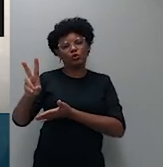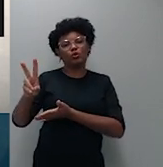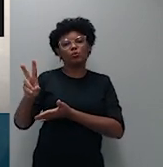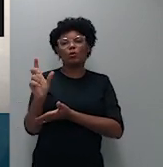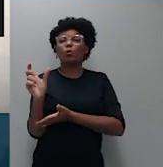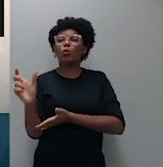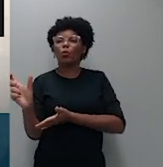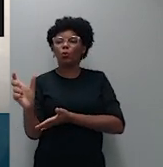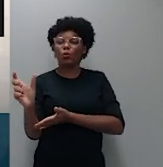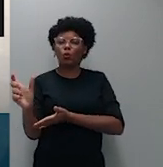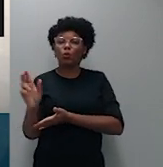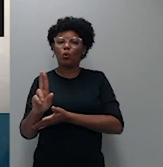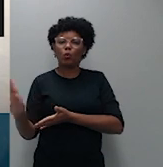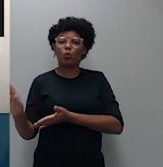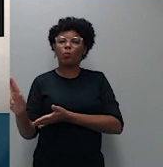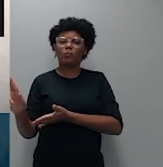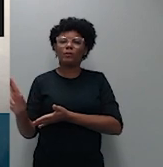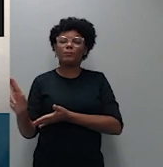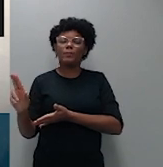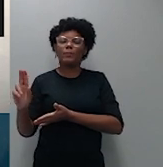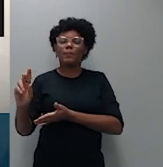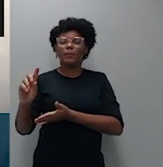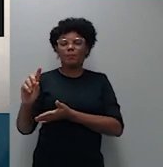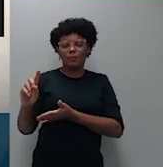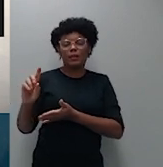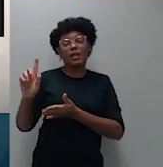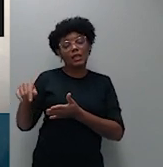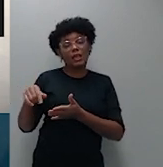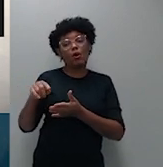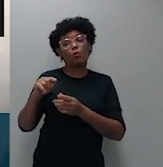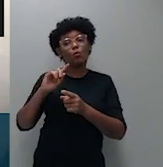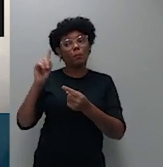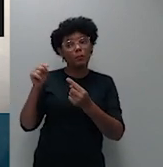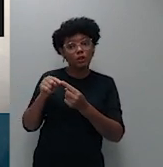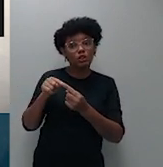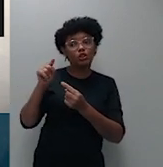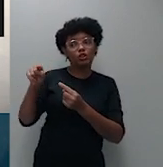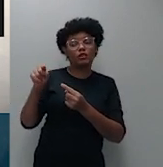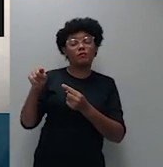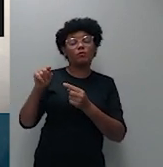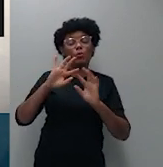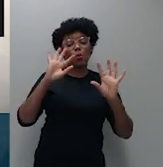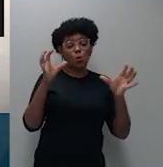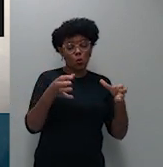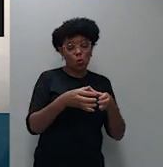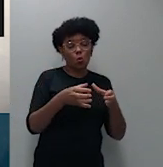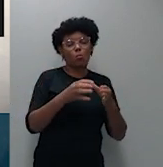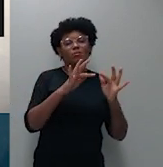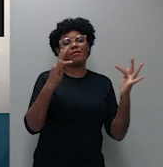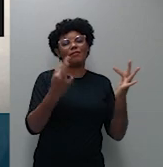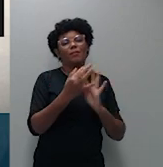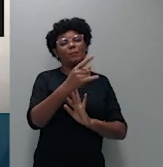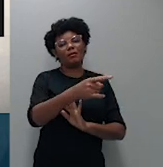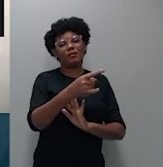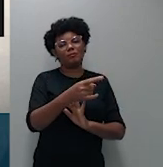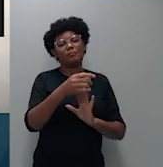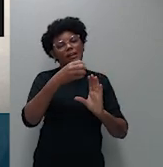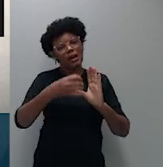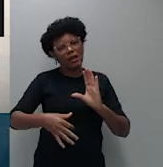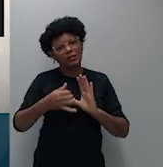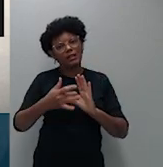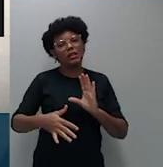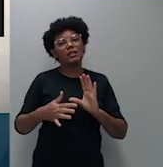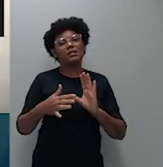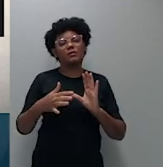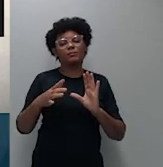cada e sua função indicativa da família estão que alcança os limites do